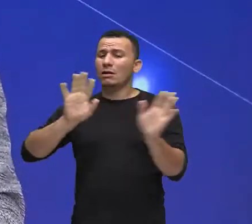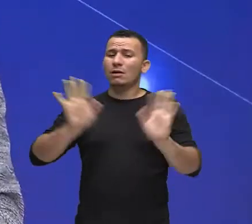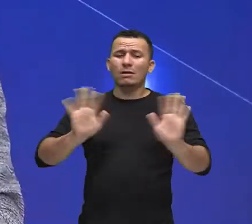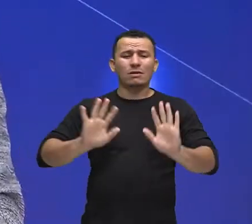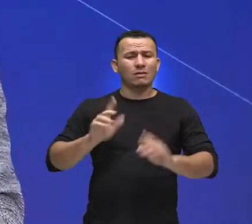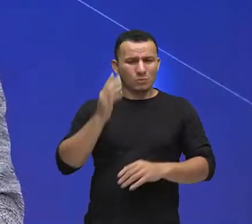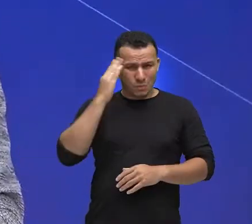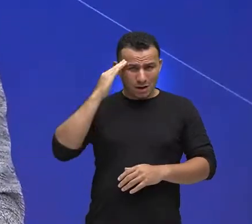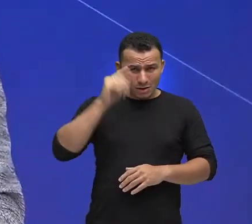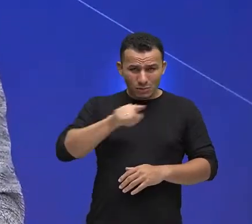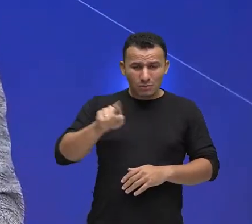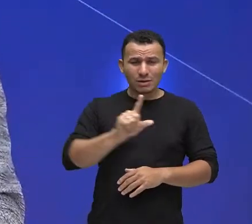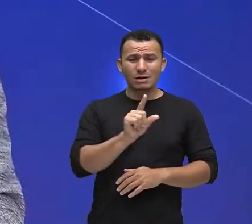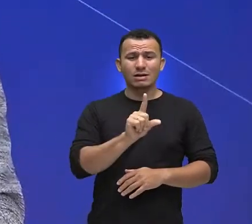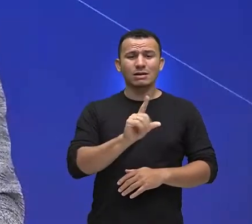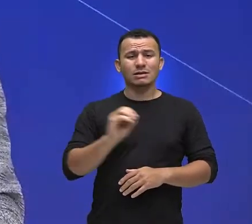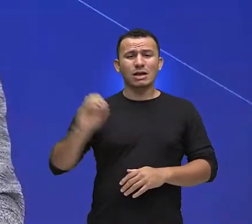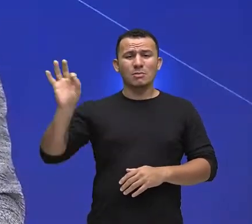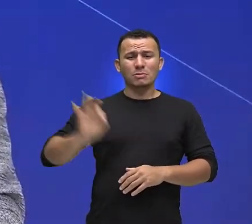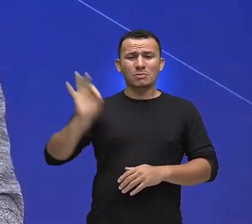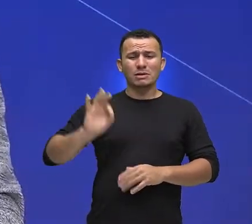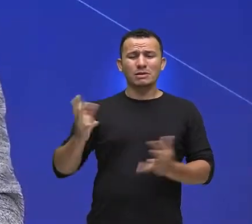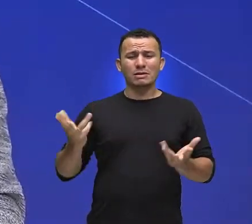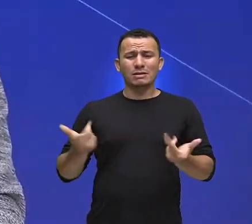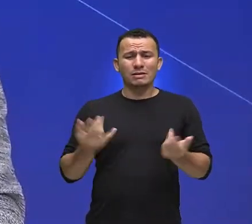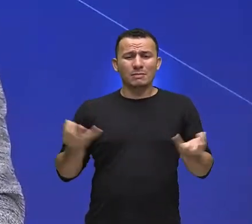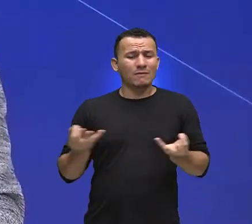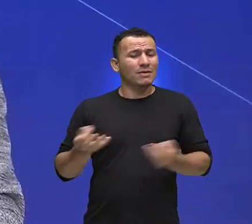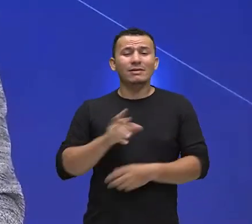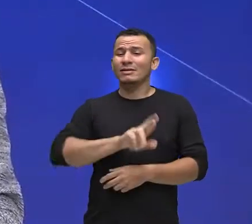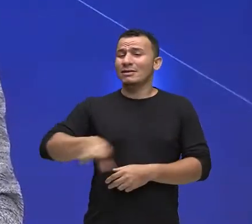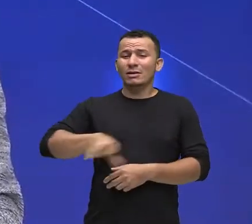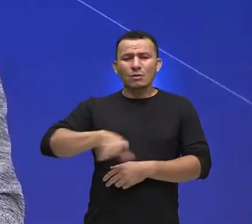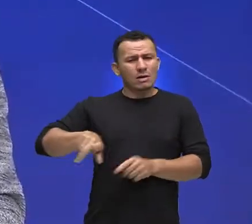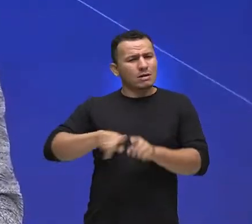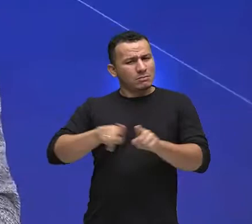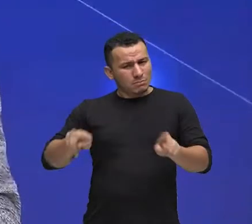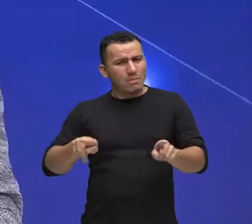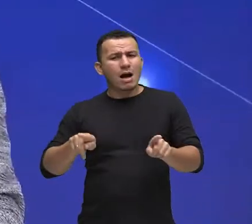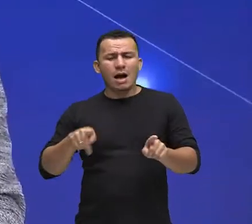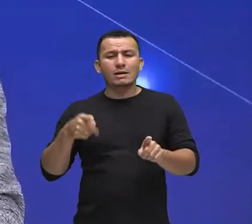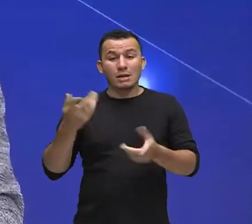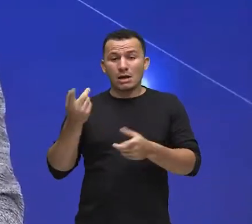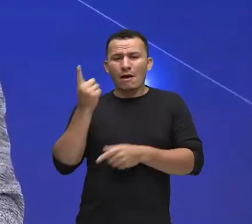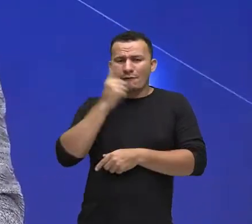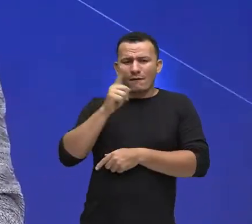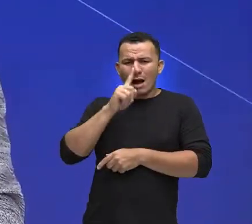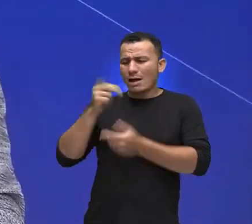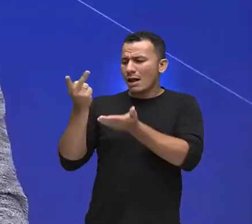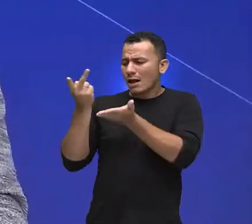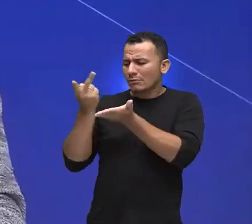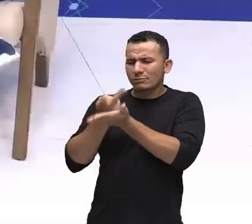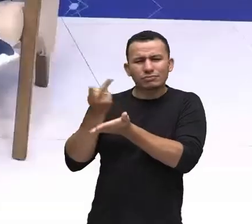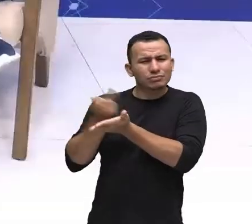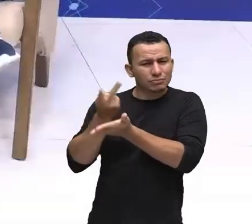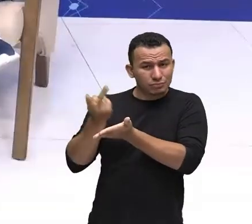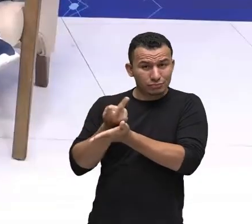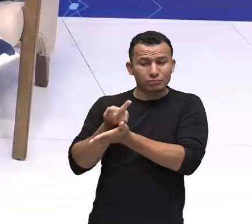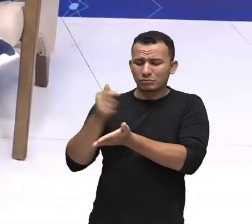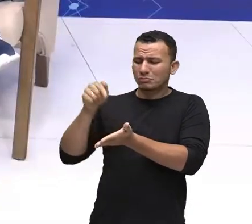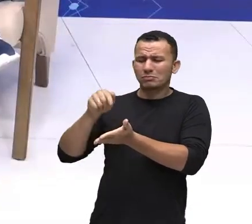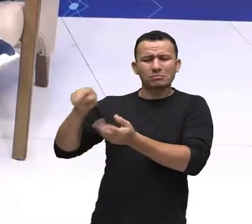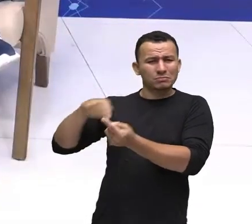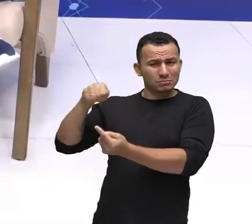100% de assertividade ou de sucesso, mas essa falha, né, esse